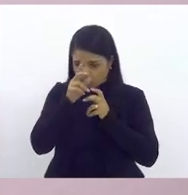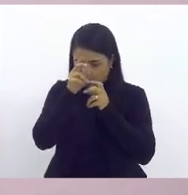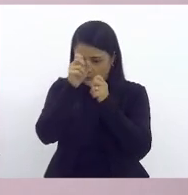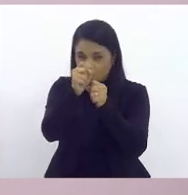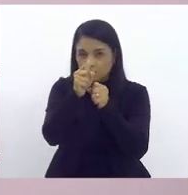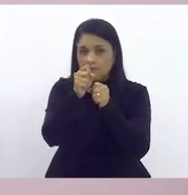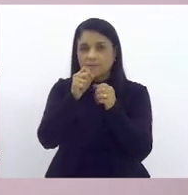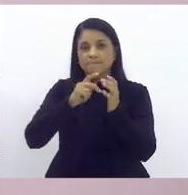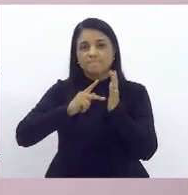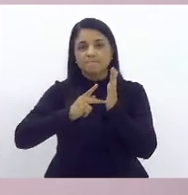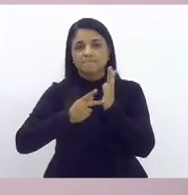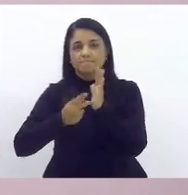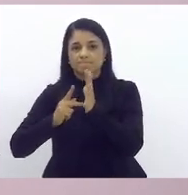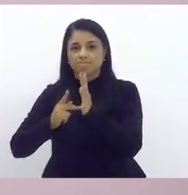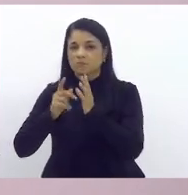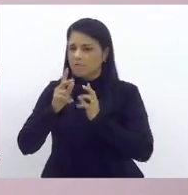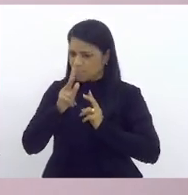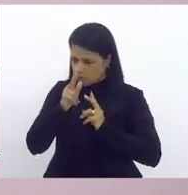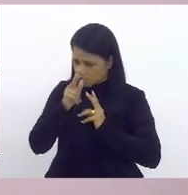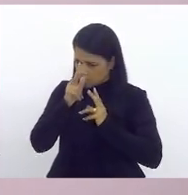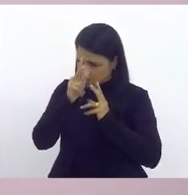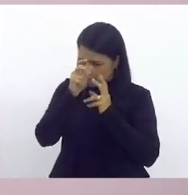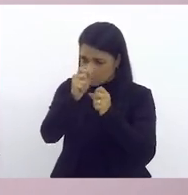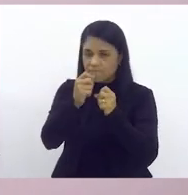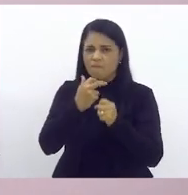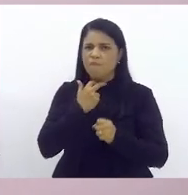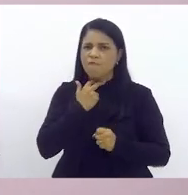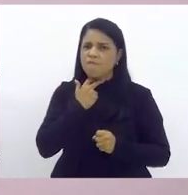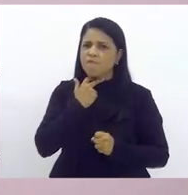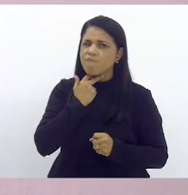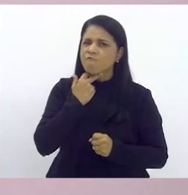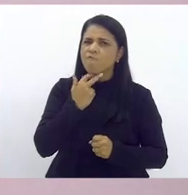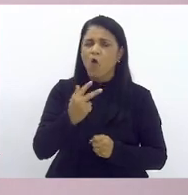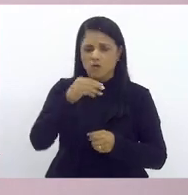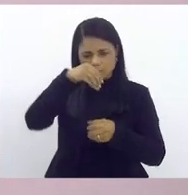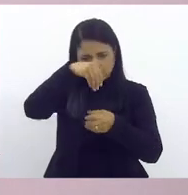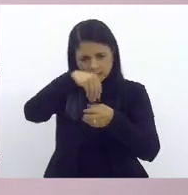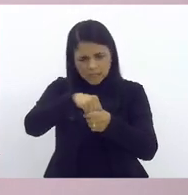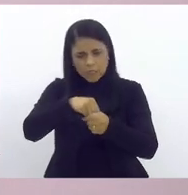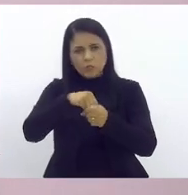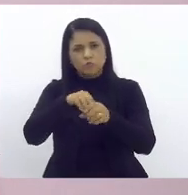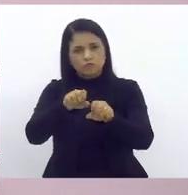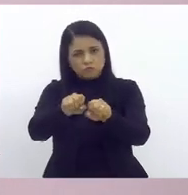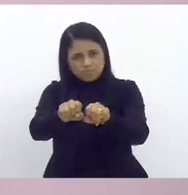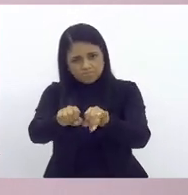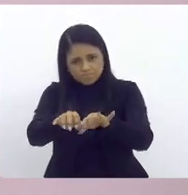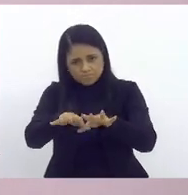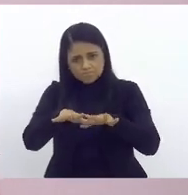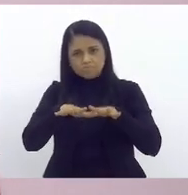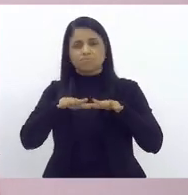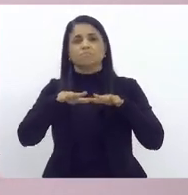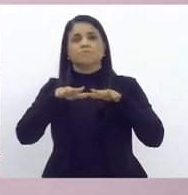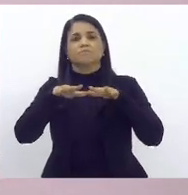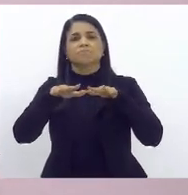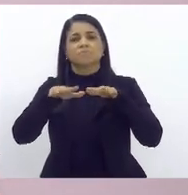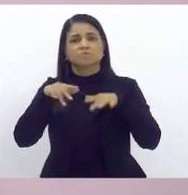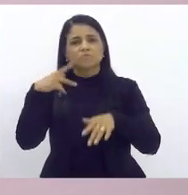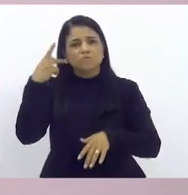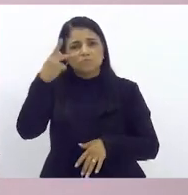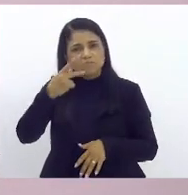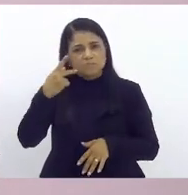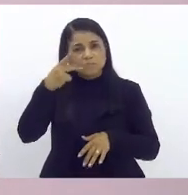nossos sindicatos. É fortalecendo as nossas vozes dentro dos parlamentos. É fortalecendo essa